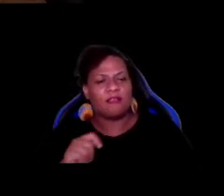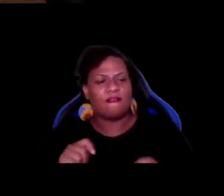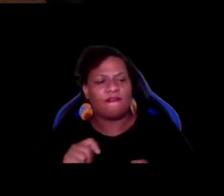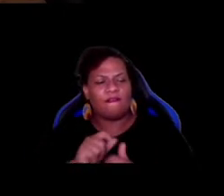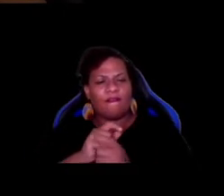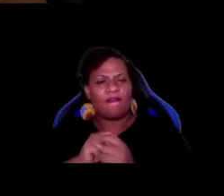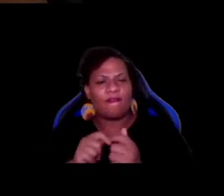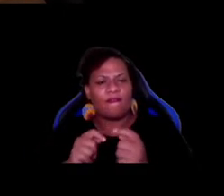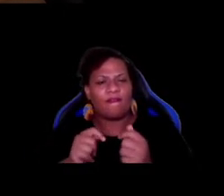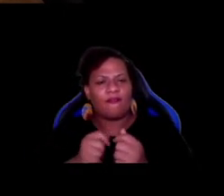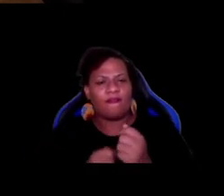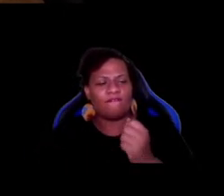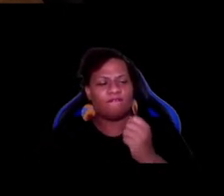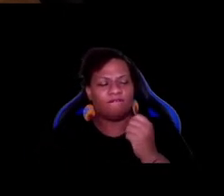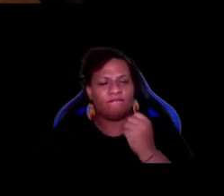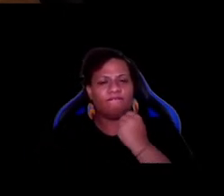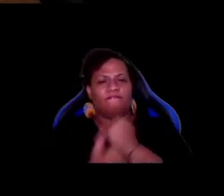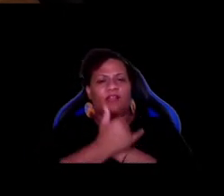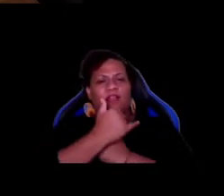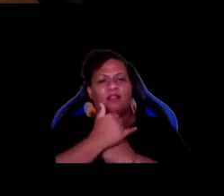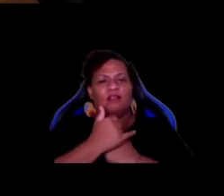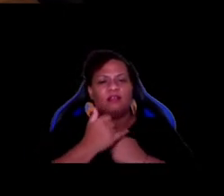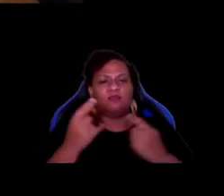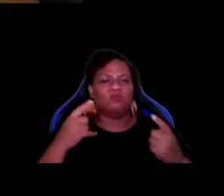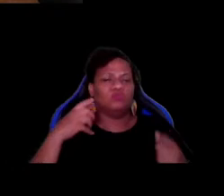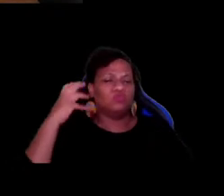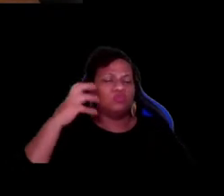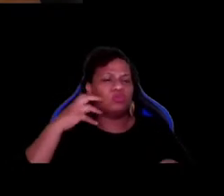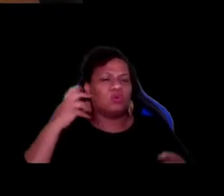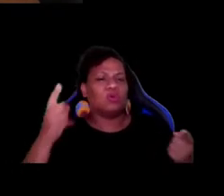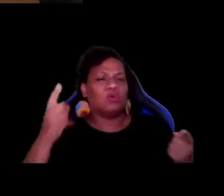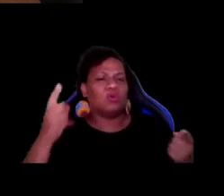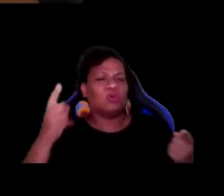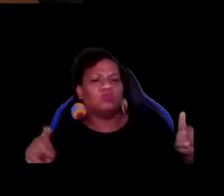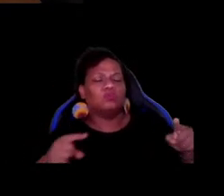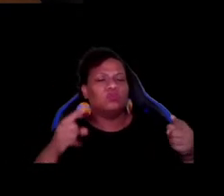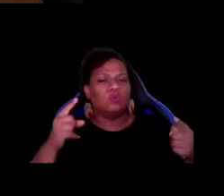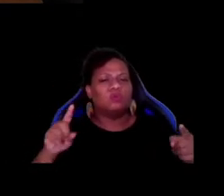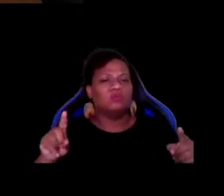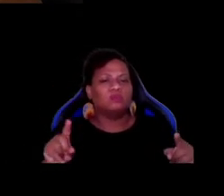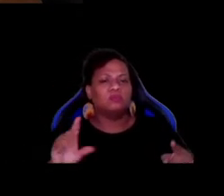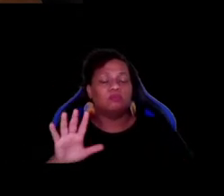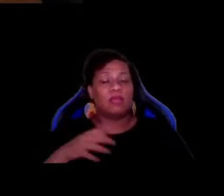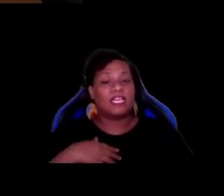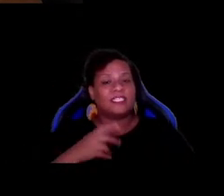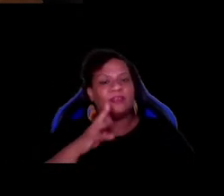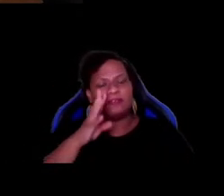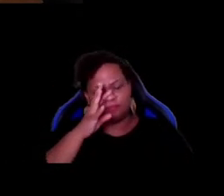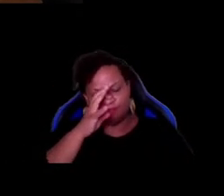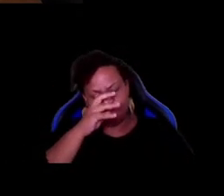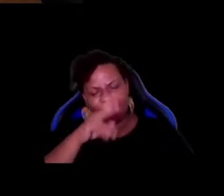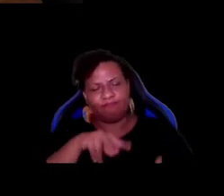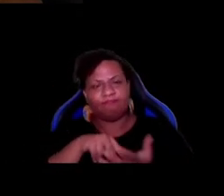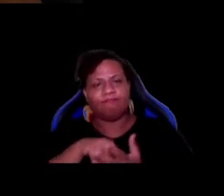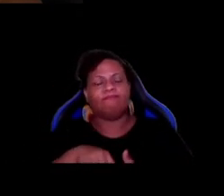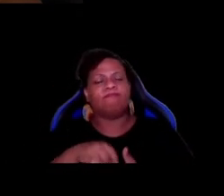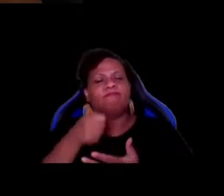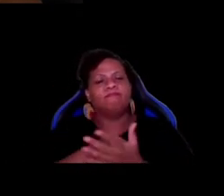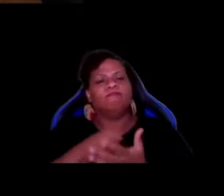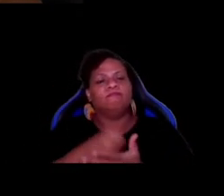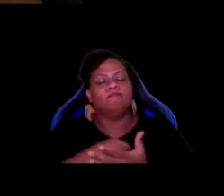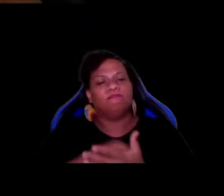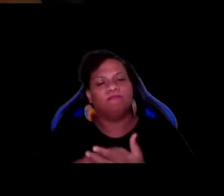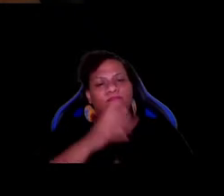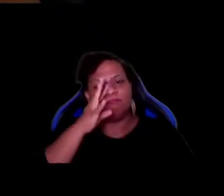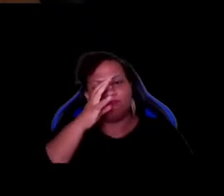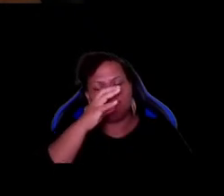de chacoalhar com o som da gente, mas eu tive a perseverança de manter